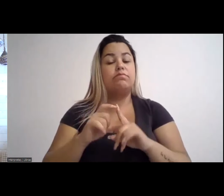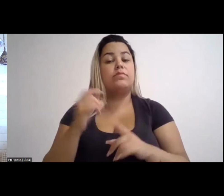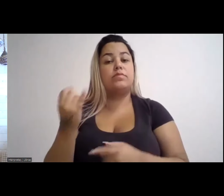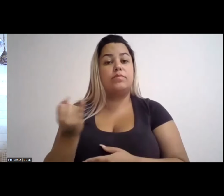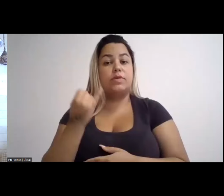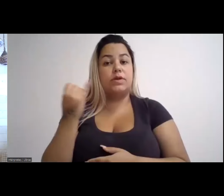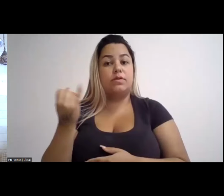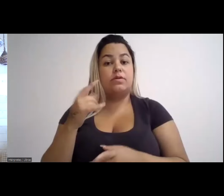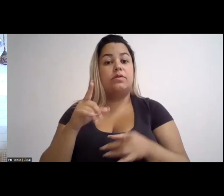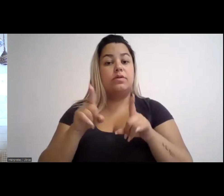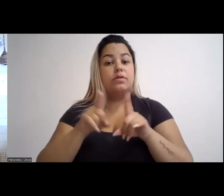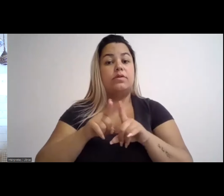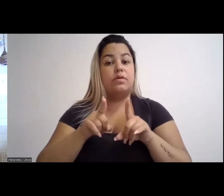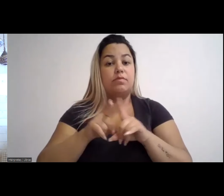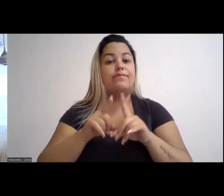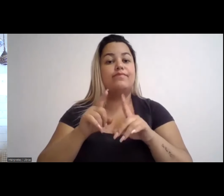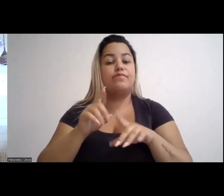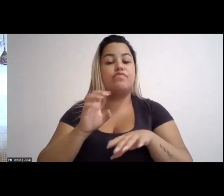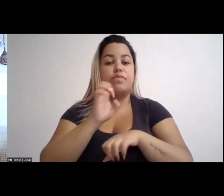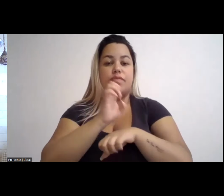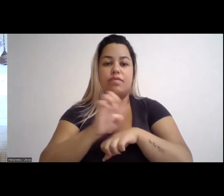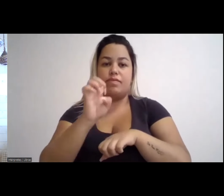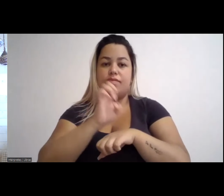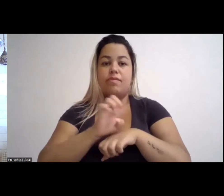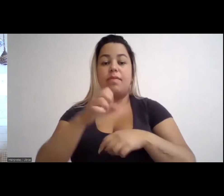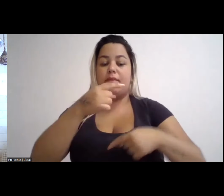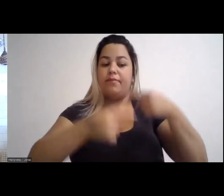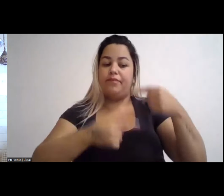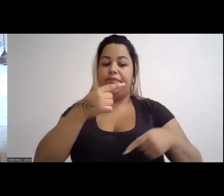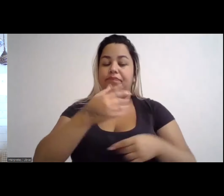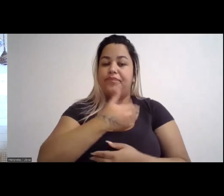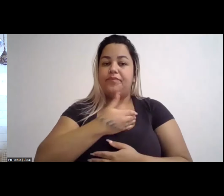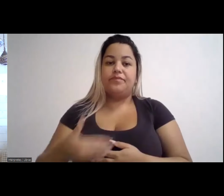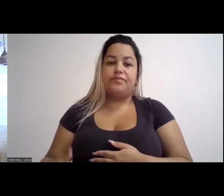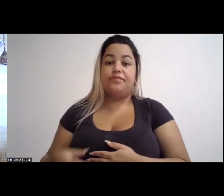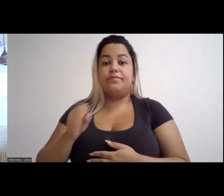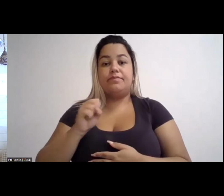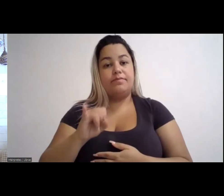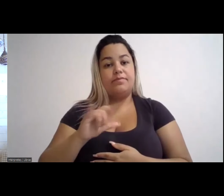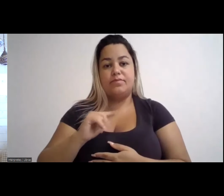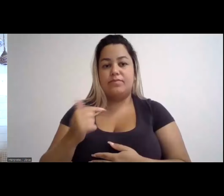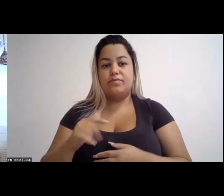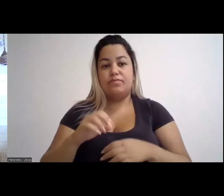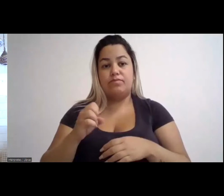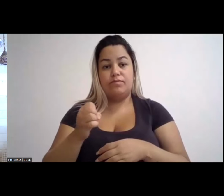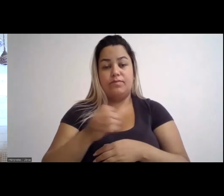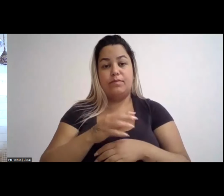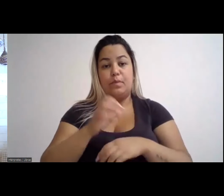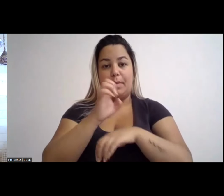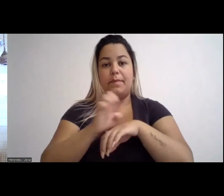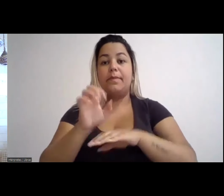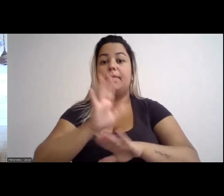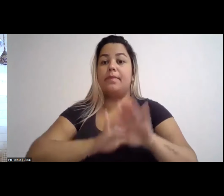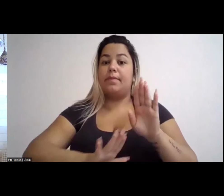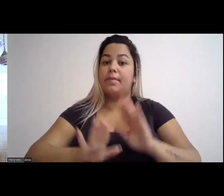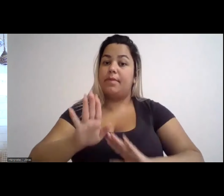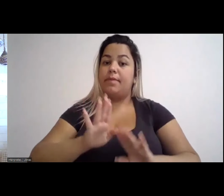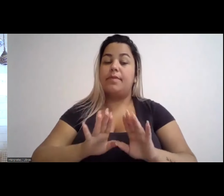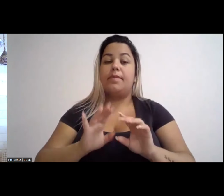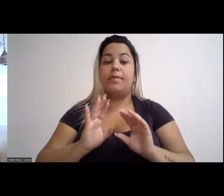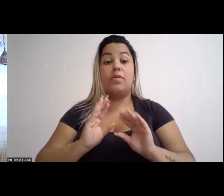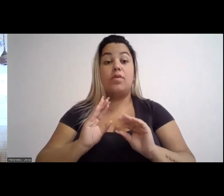também para um novo Estado. Não podemos falar de políticas públicas sem um novo Estado, sem um Estado cuidador e um